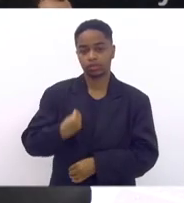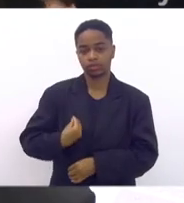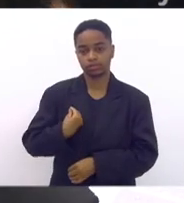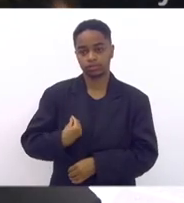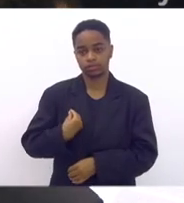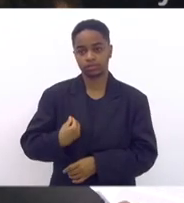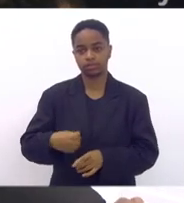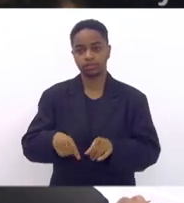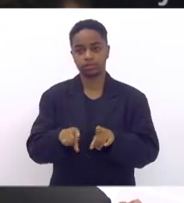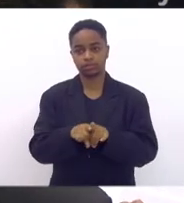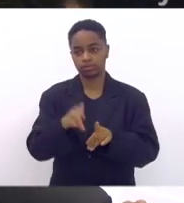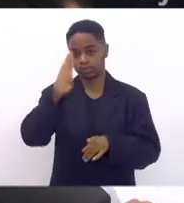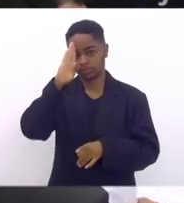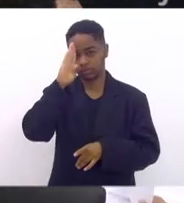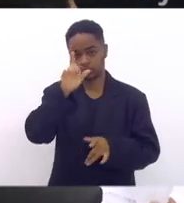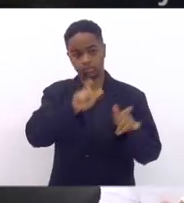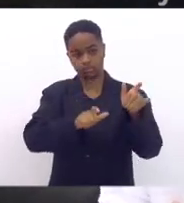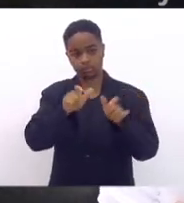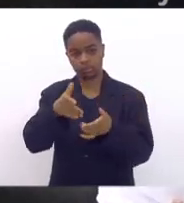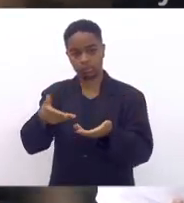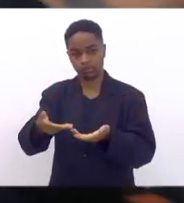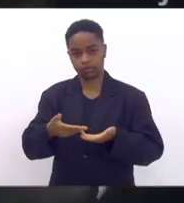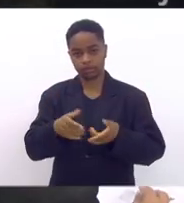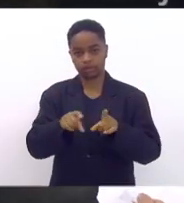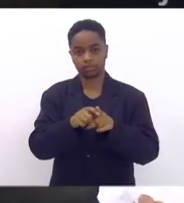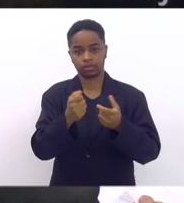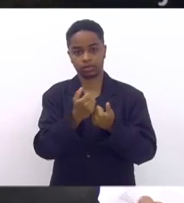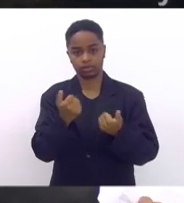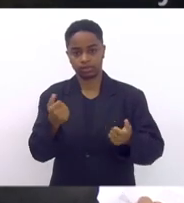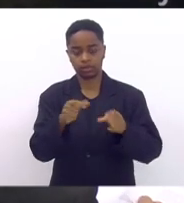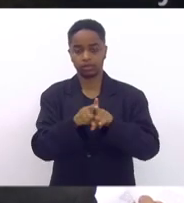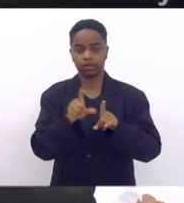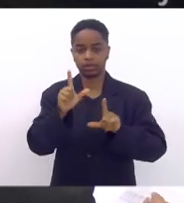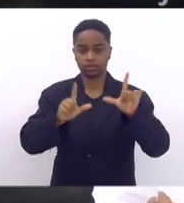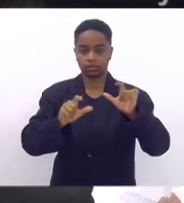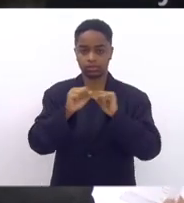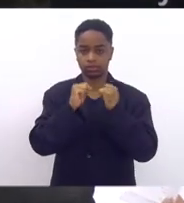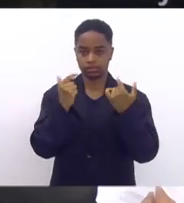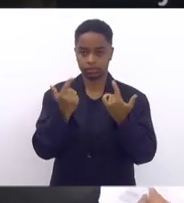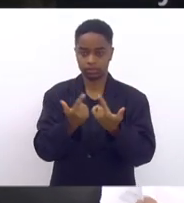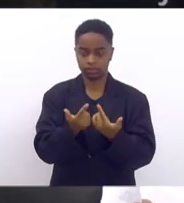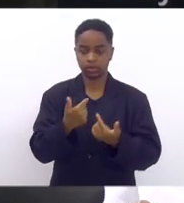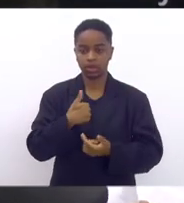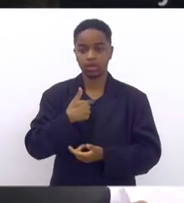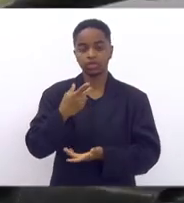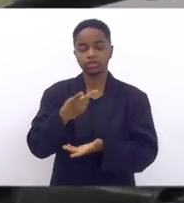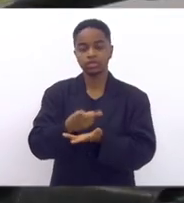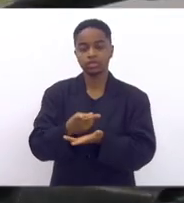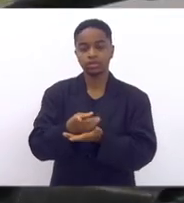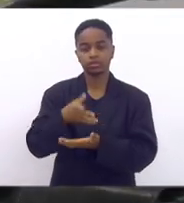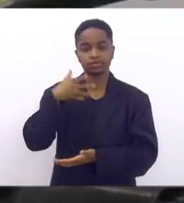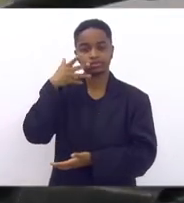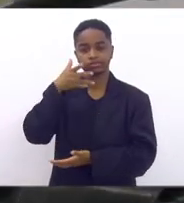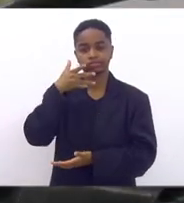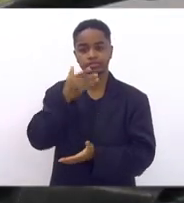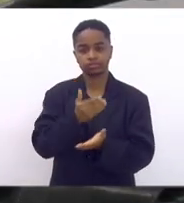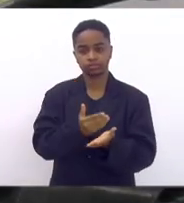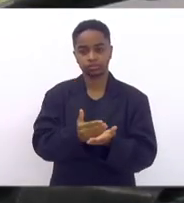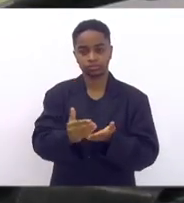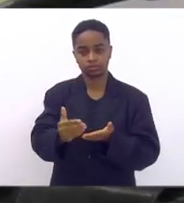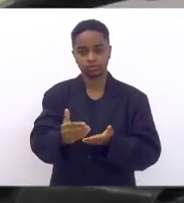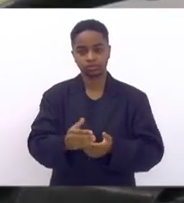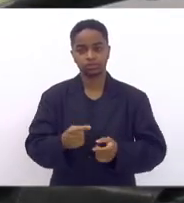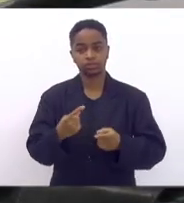principalmente os convidados Assessoria a nossa TV alergen como sempre eu faço uma fala Inicial